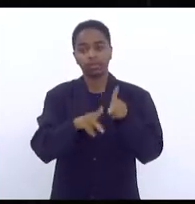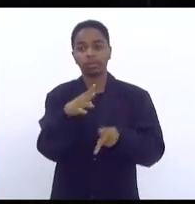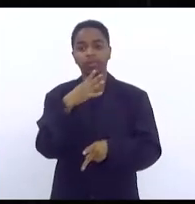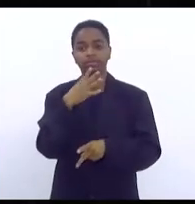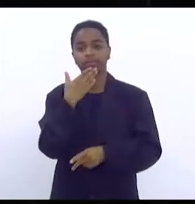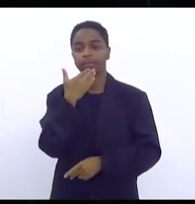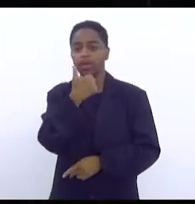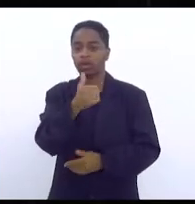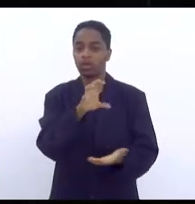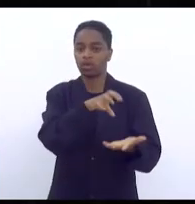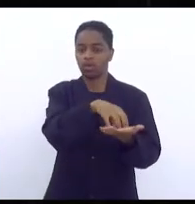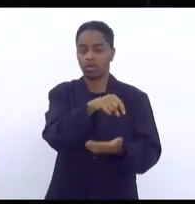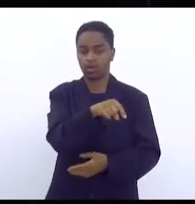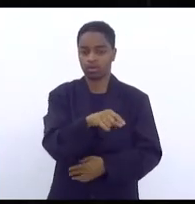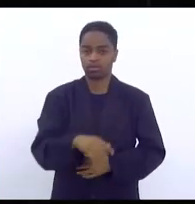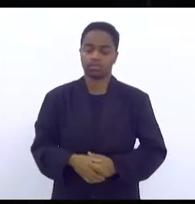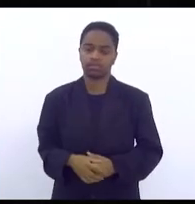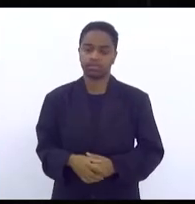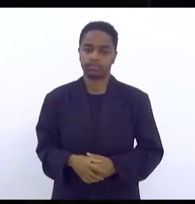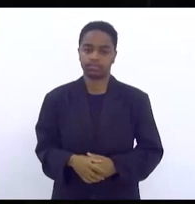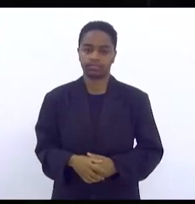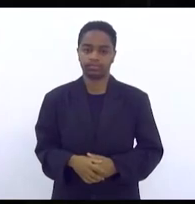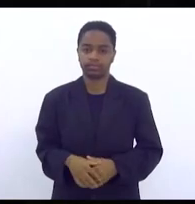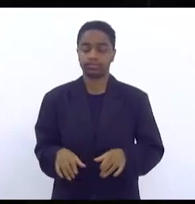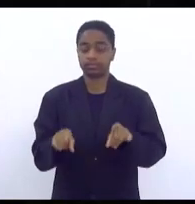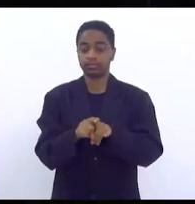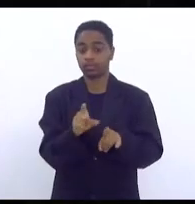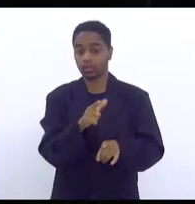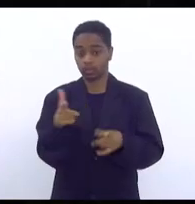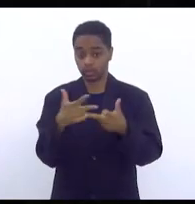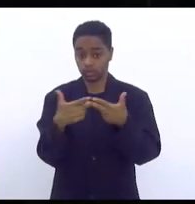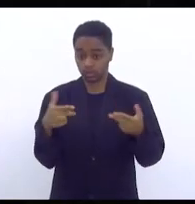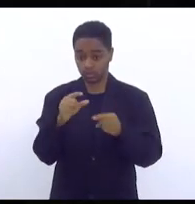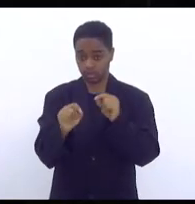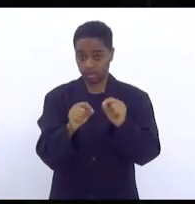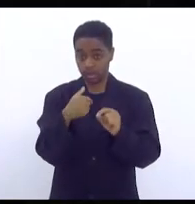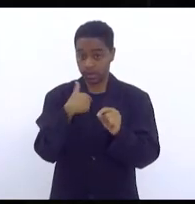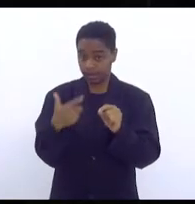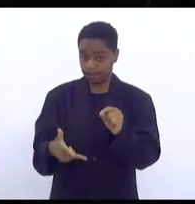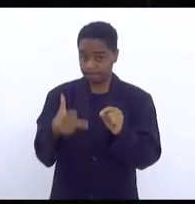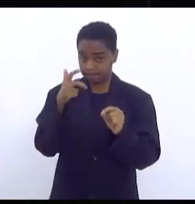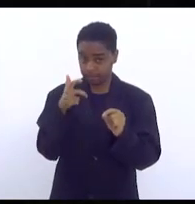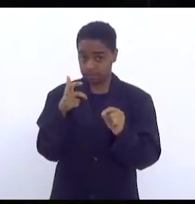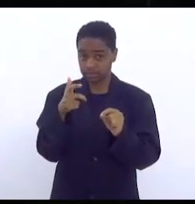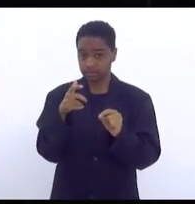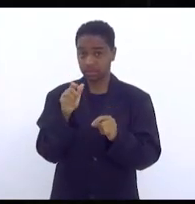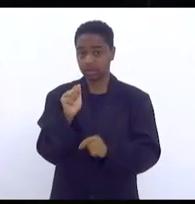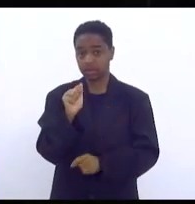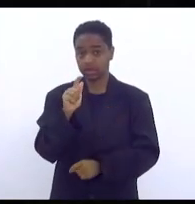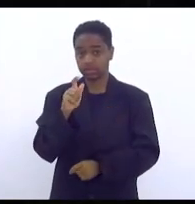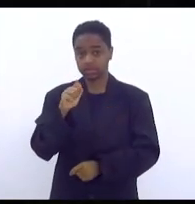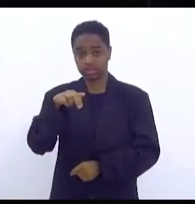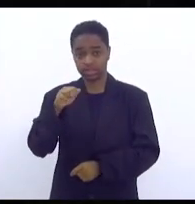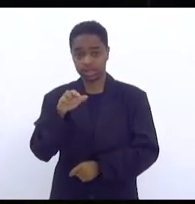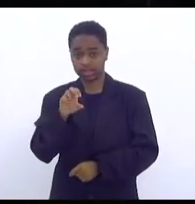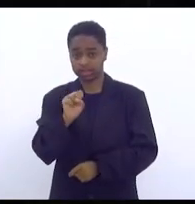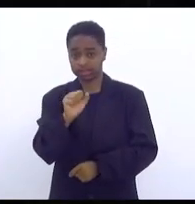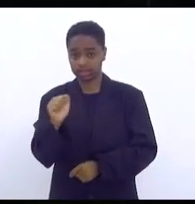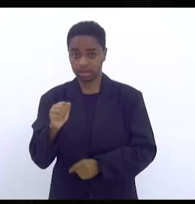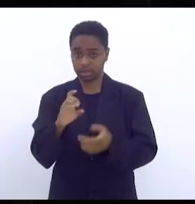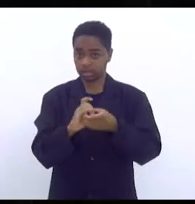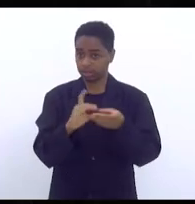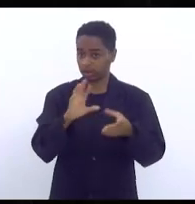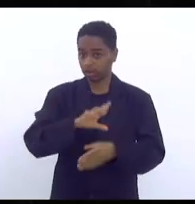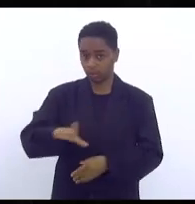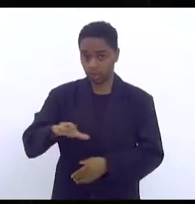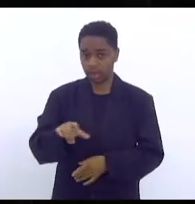Gena a outra questão é que eu identifico né que tanto a geners não tem sido democrática que eu acho que isso